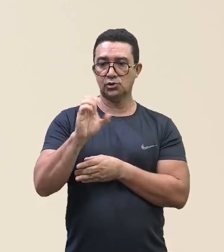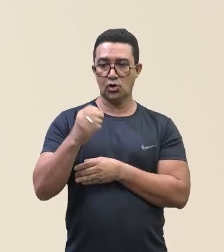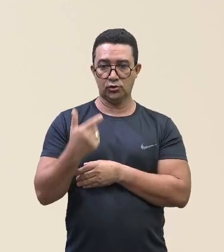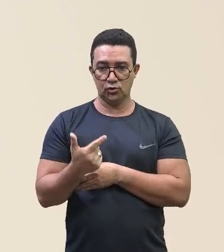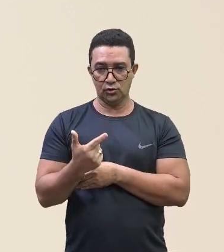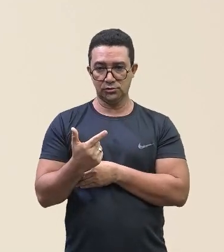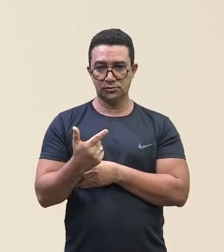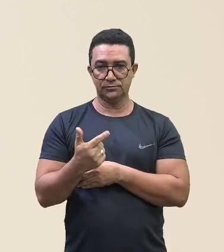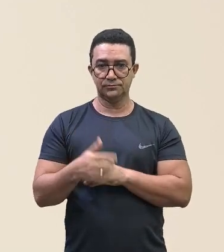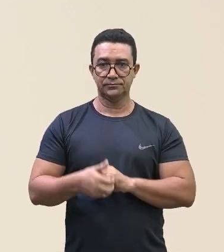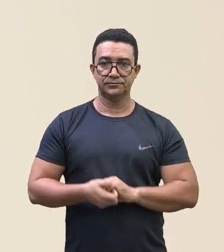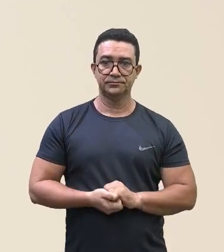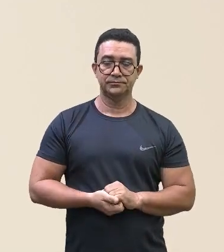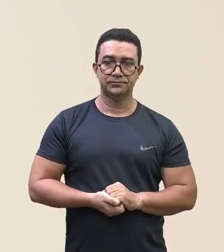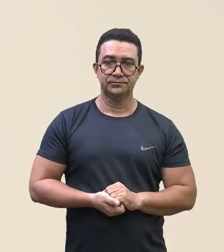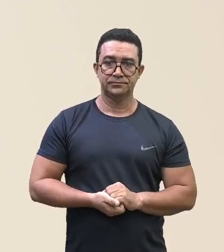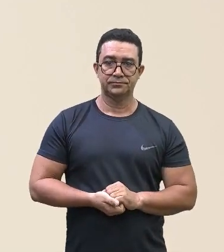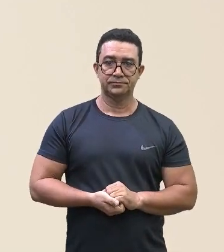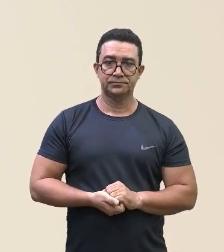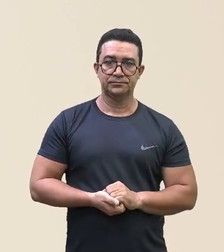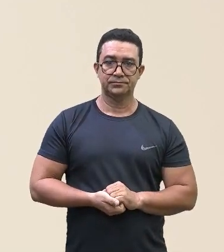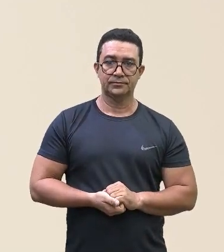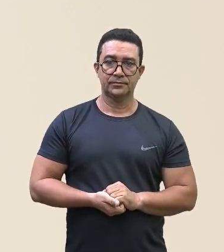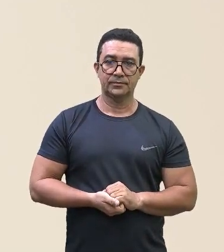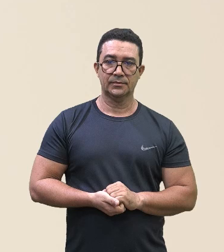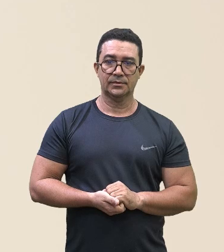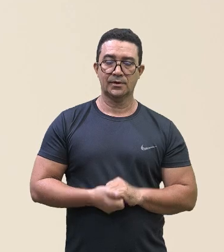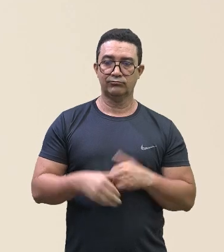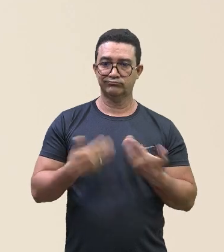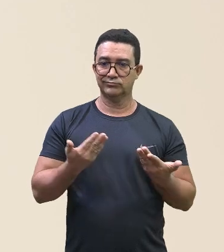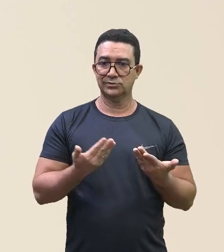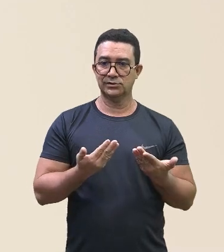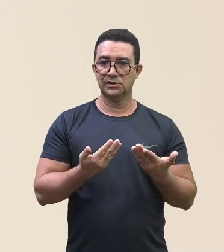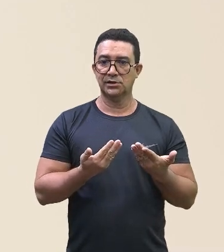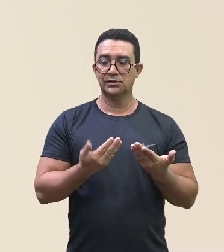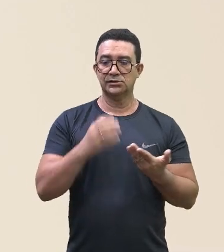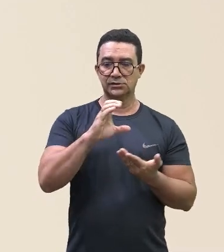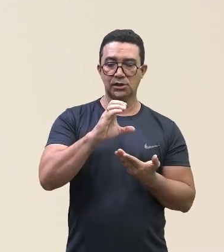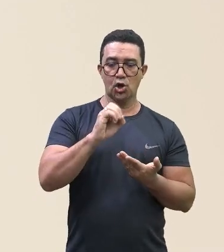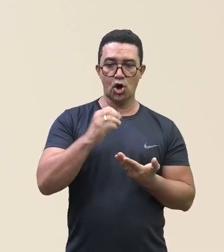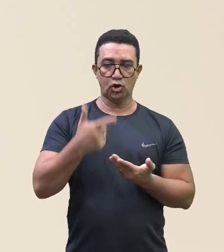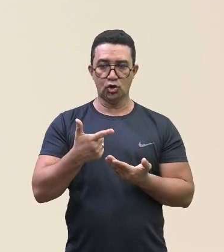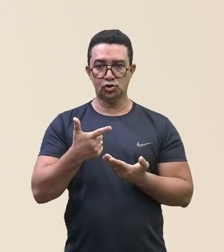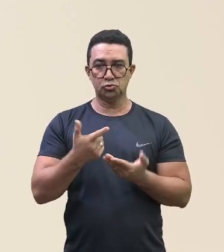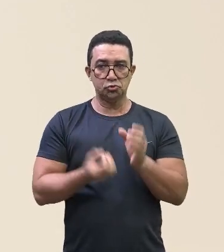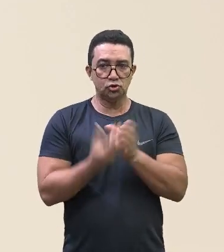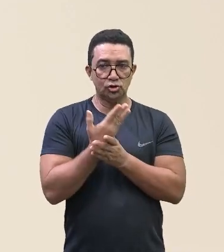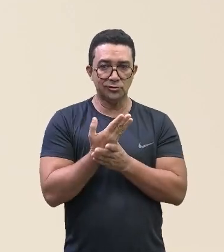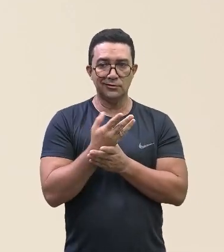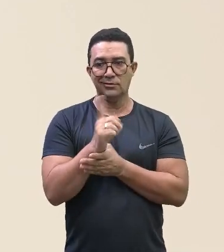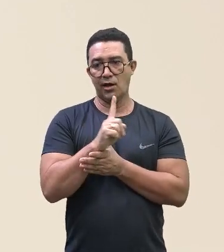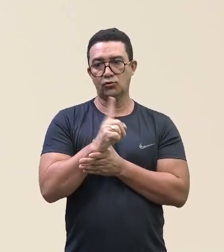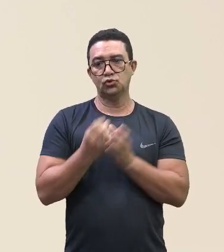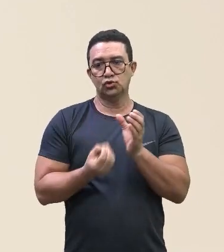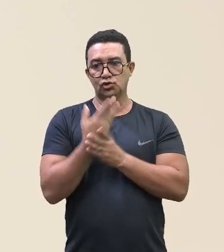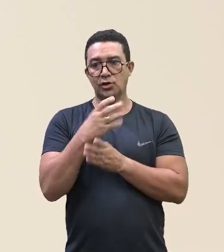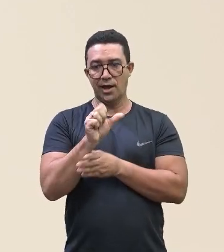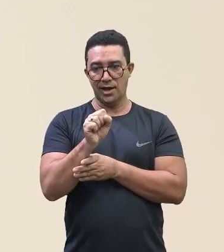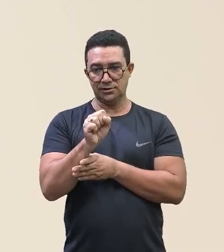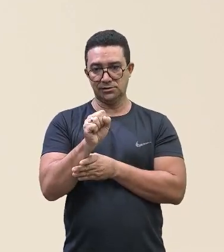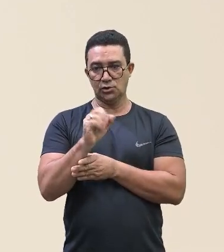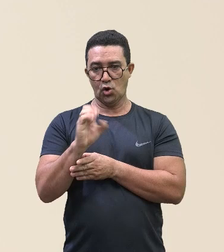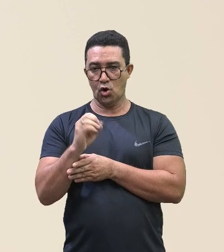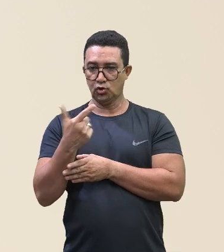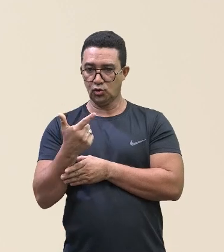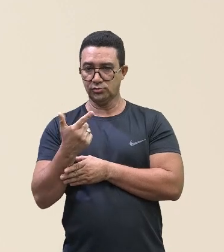o dióxido de enxofre, tá? Ao invés de produzir CO2, vai produzir o SO2. São substâncias